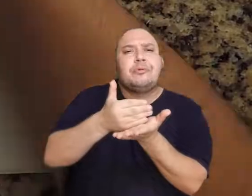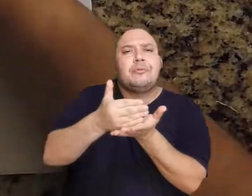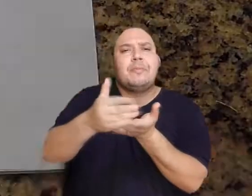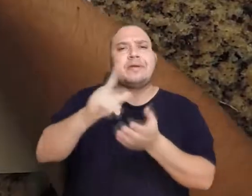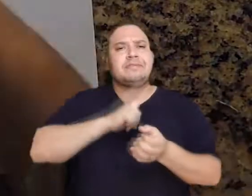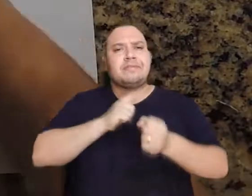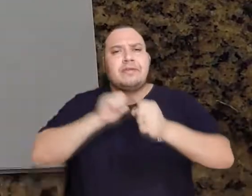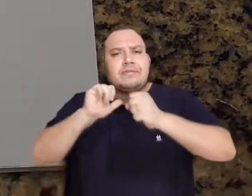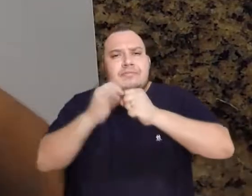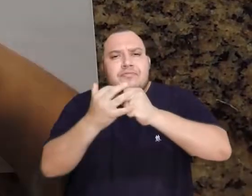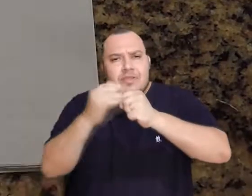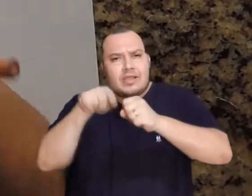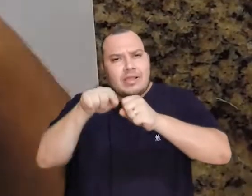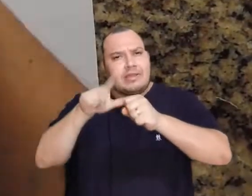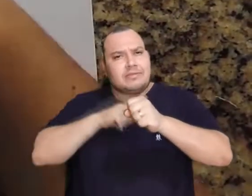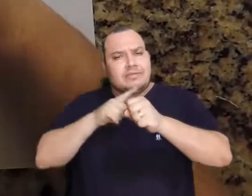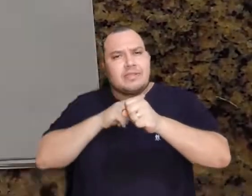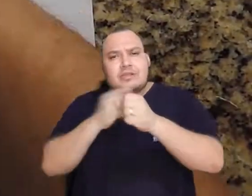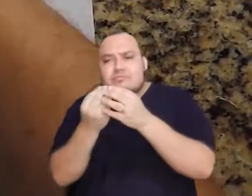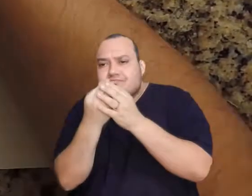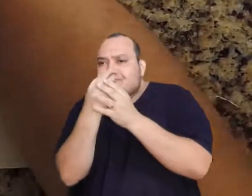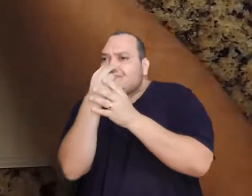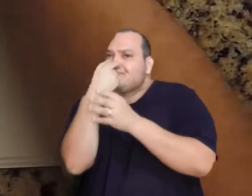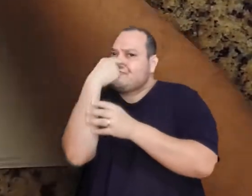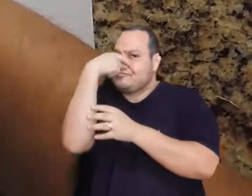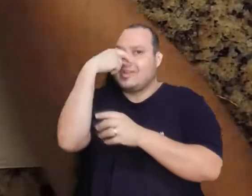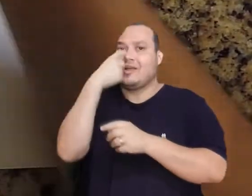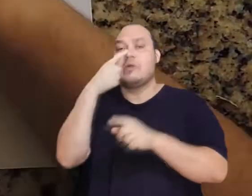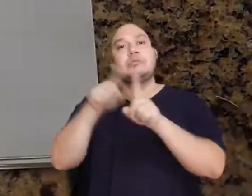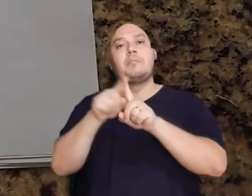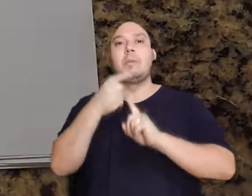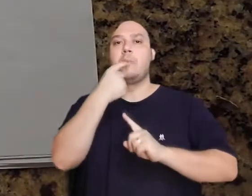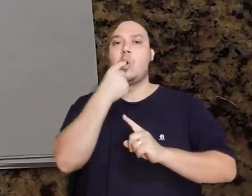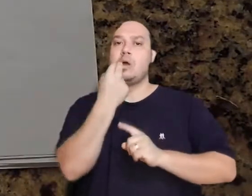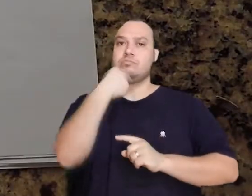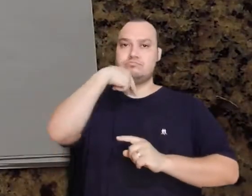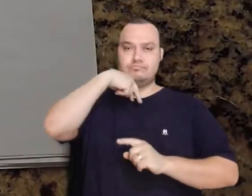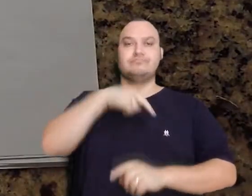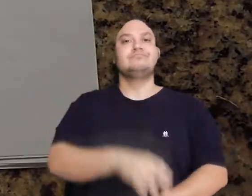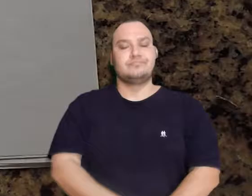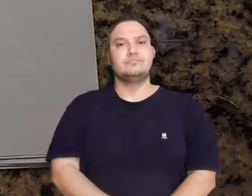Tudo começa quando o vírus entra pelo nariz ou pela boca.